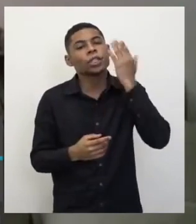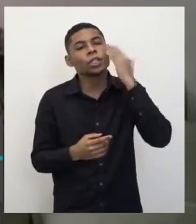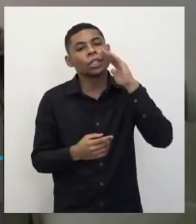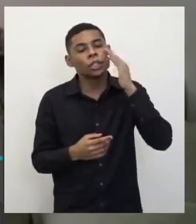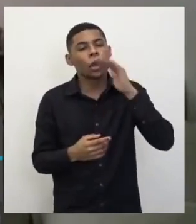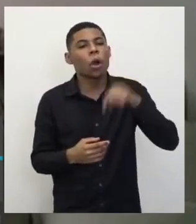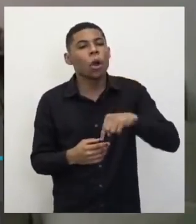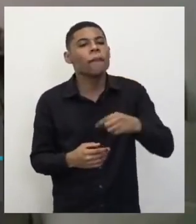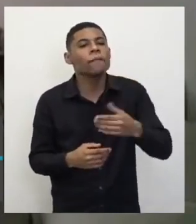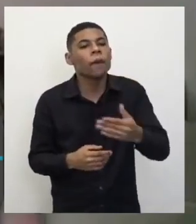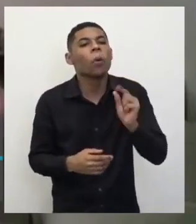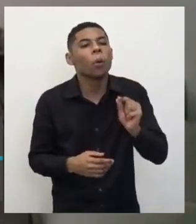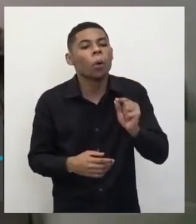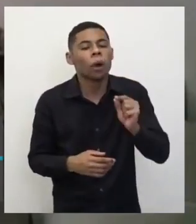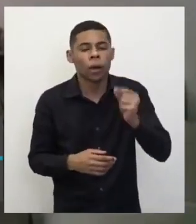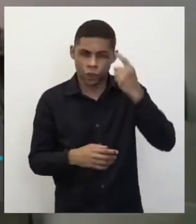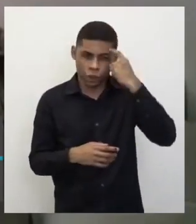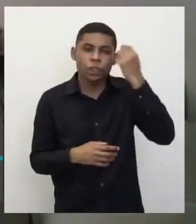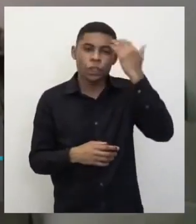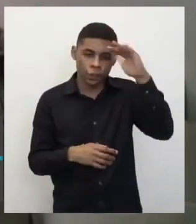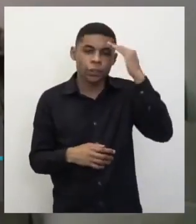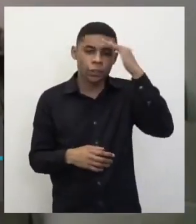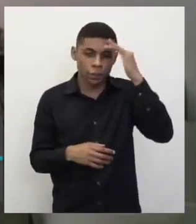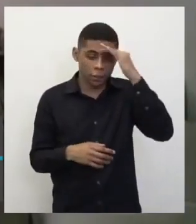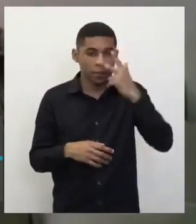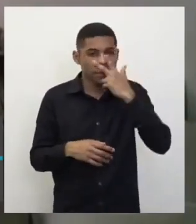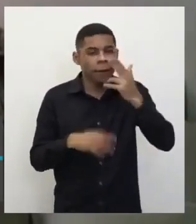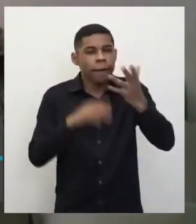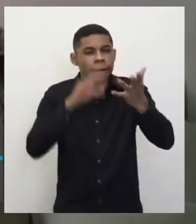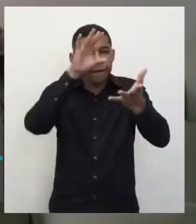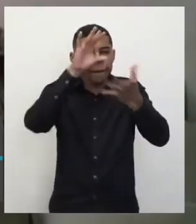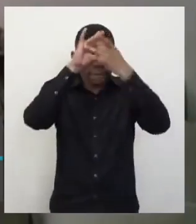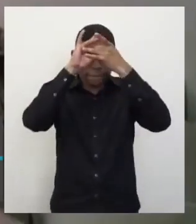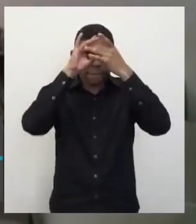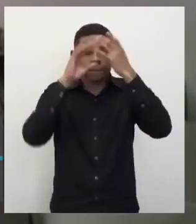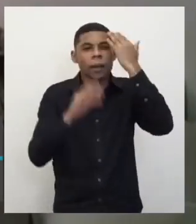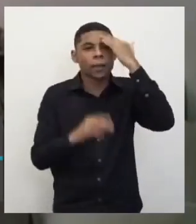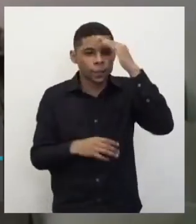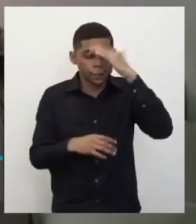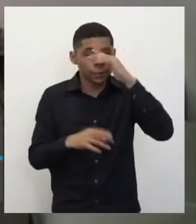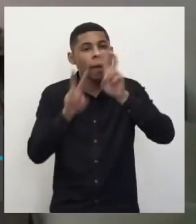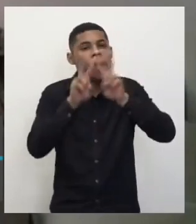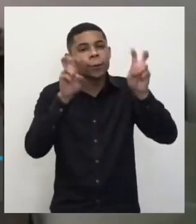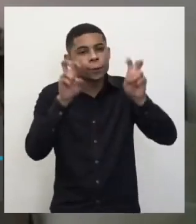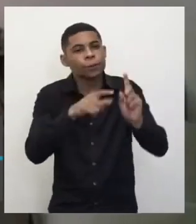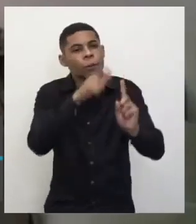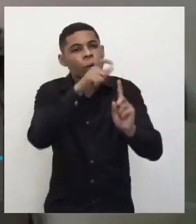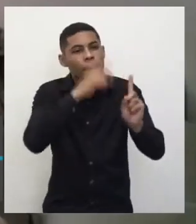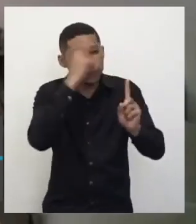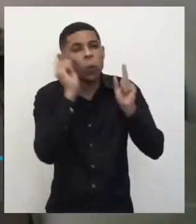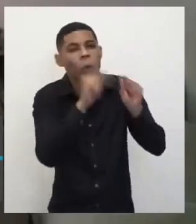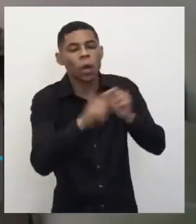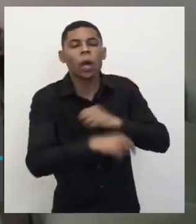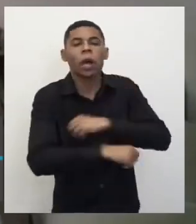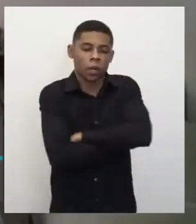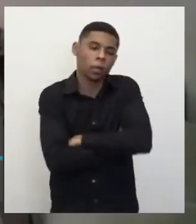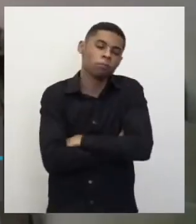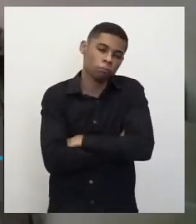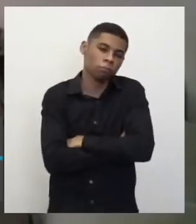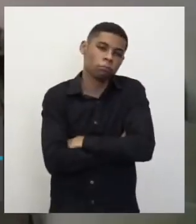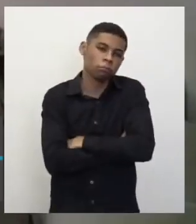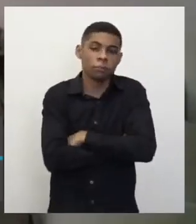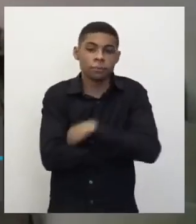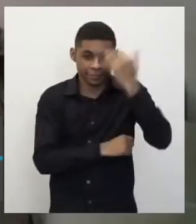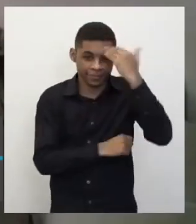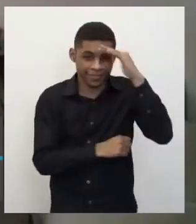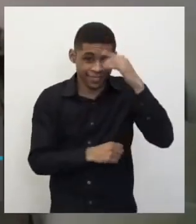então, essa entrevista, né? Ou a gente fala um pouquinho do assunto, um pouquinho do entrevistado, e você já começa a